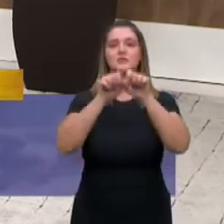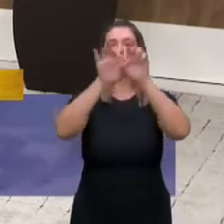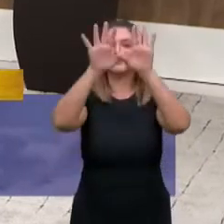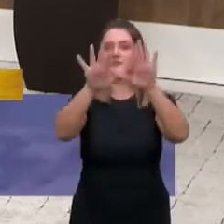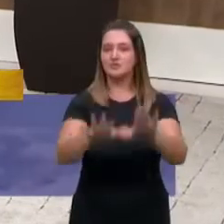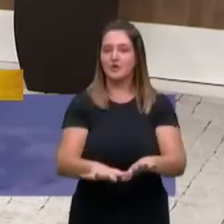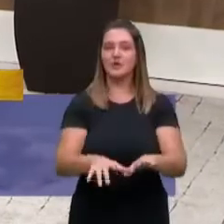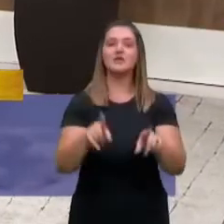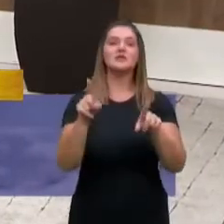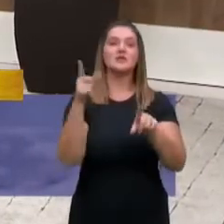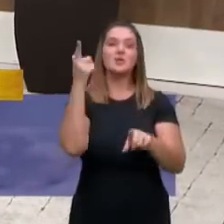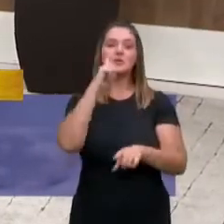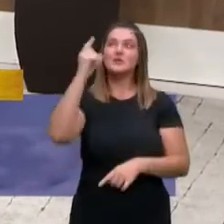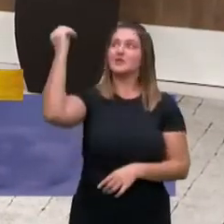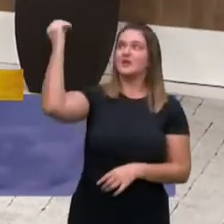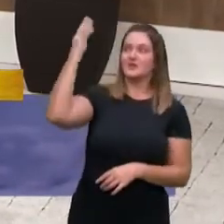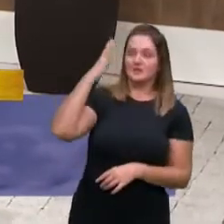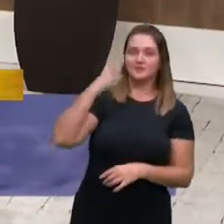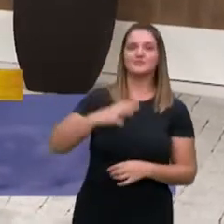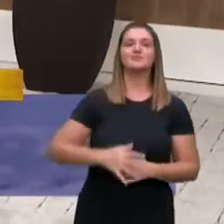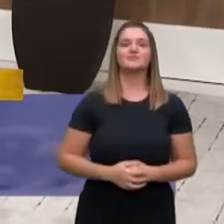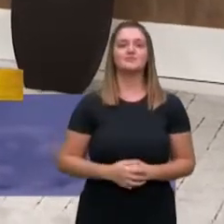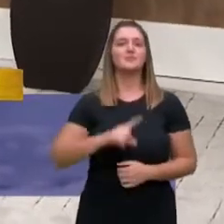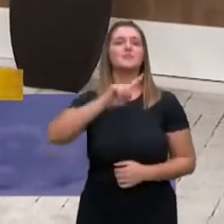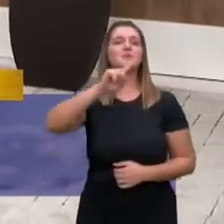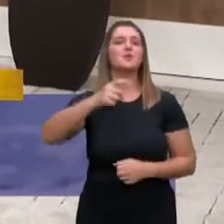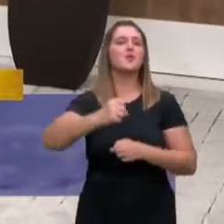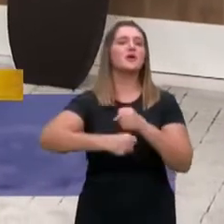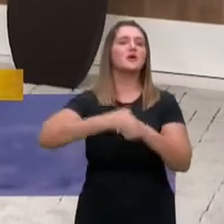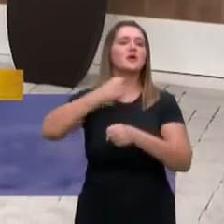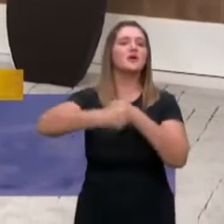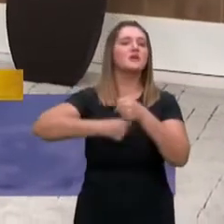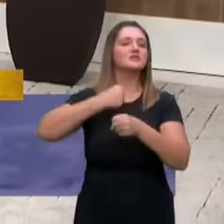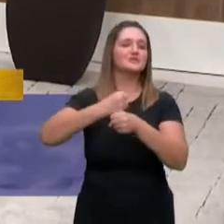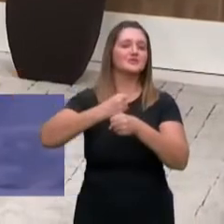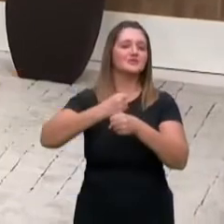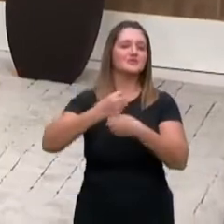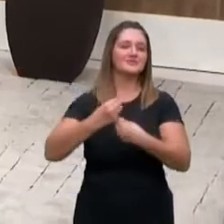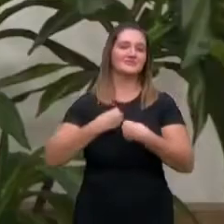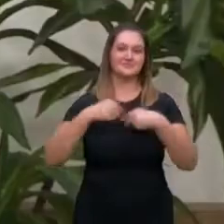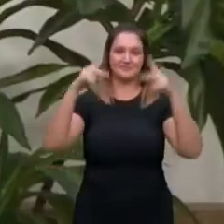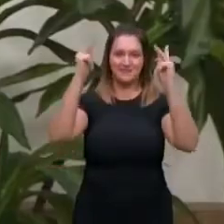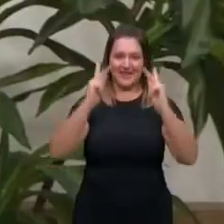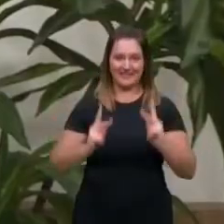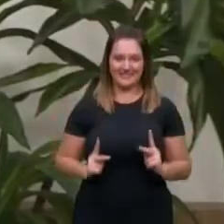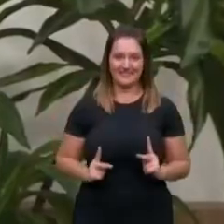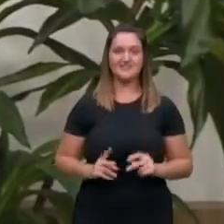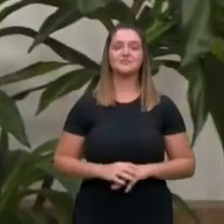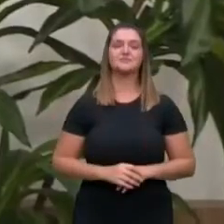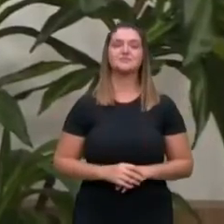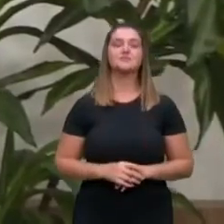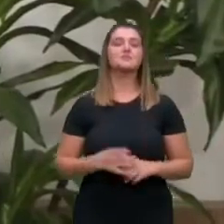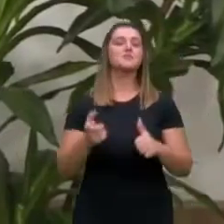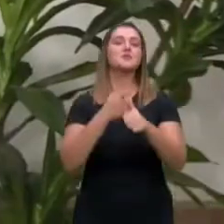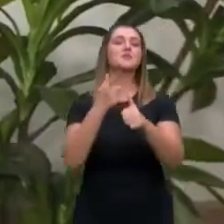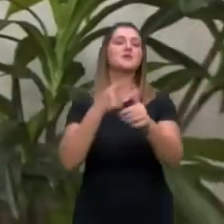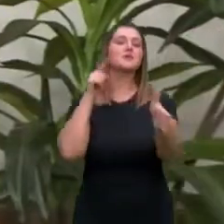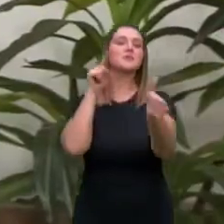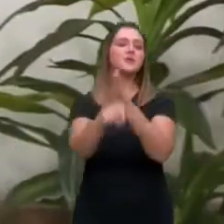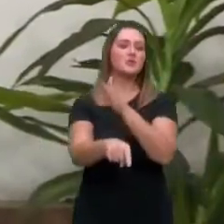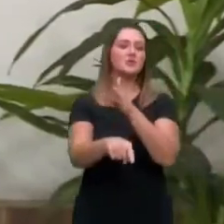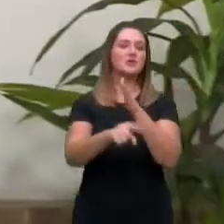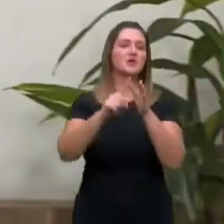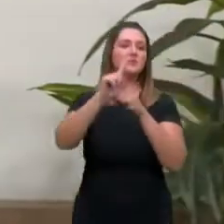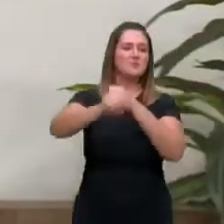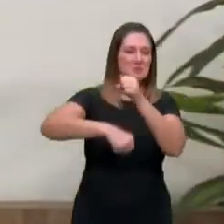abençoar você, que vai te encher da graça de Deus. Os mil anos de paz. Primeira pergunta, esses mil anos